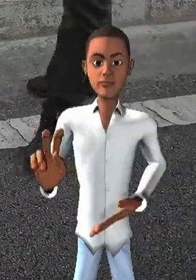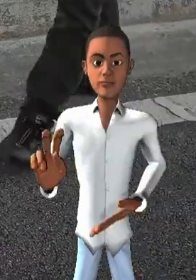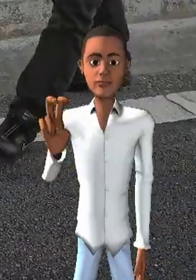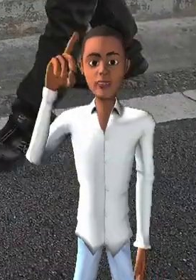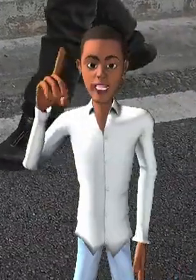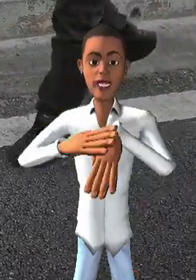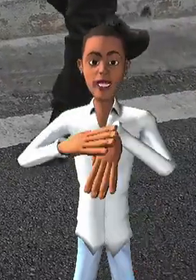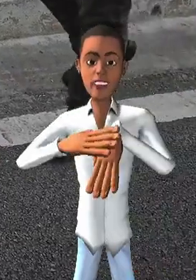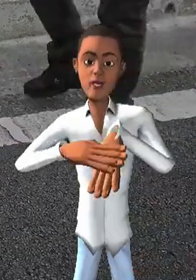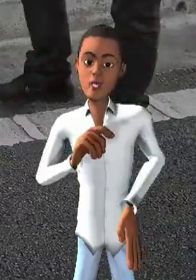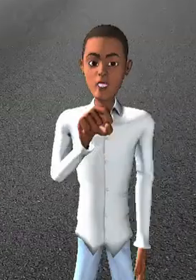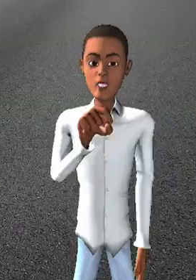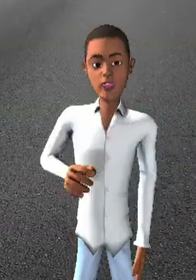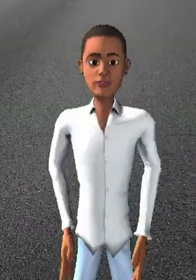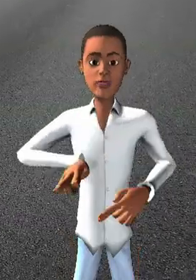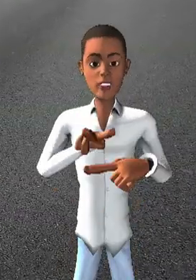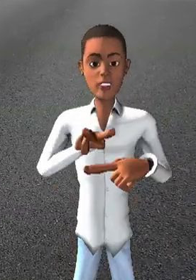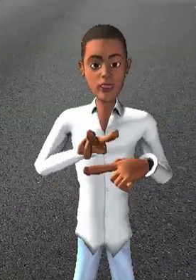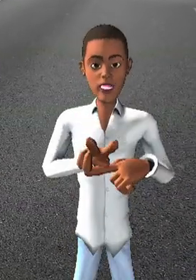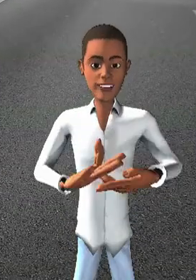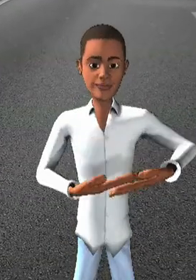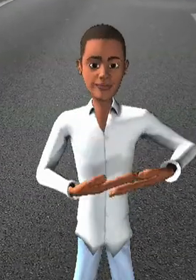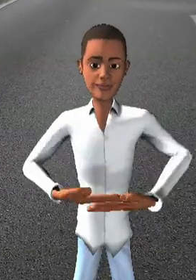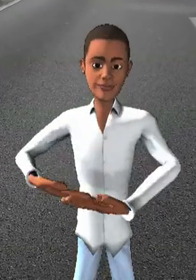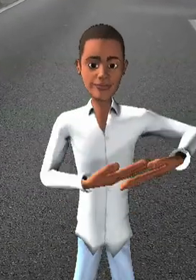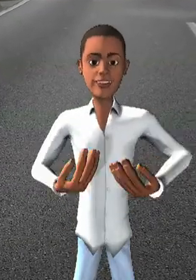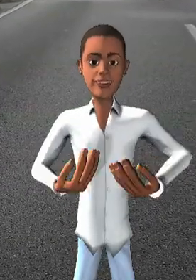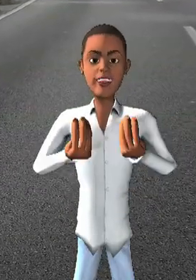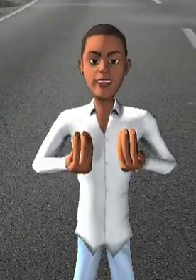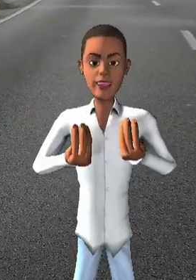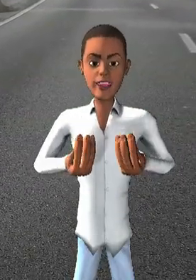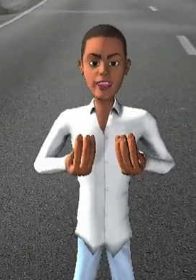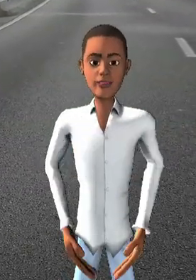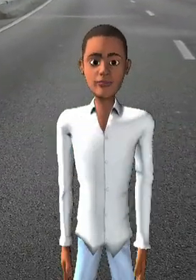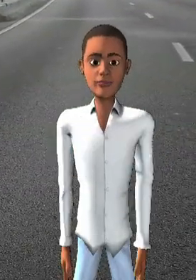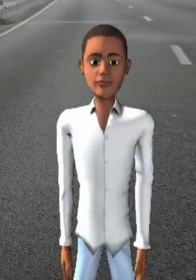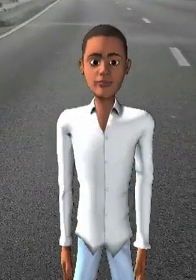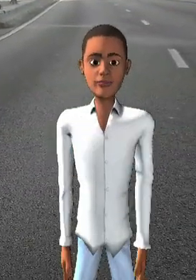desse homem que tem 5 dias de licença em termos de cuidado com o bebê que acaba de nascer?